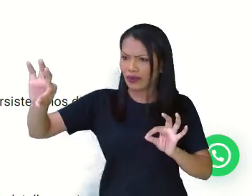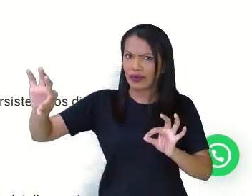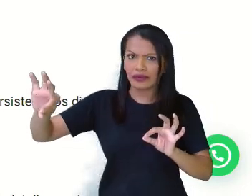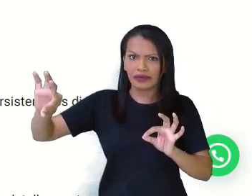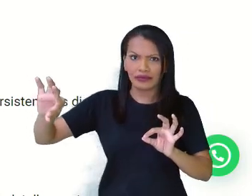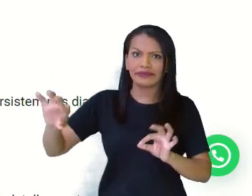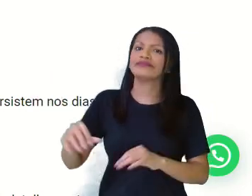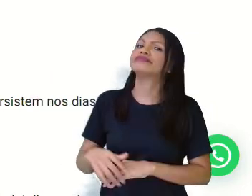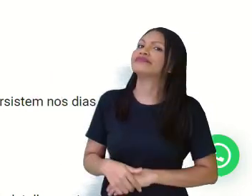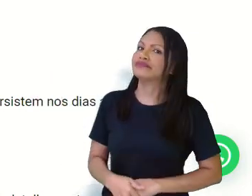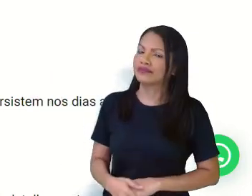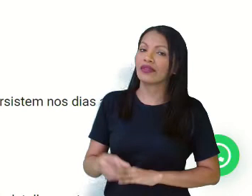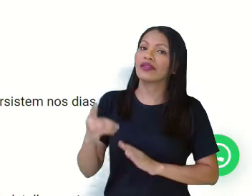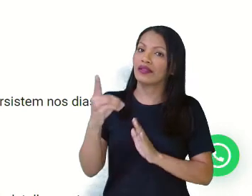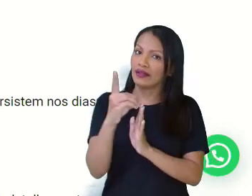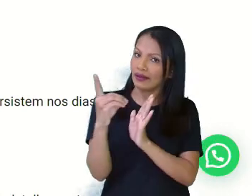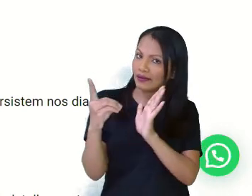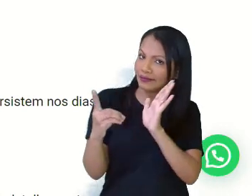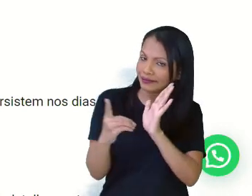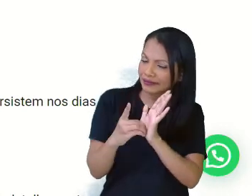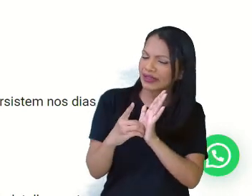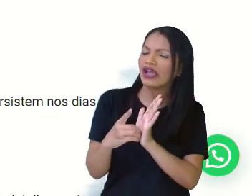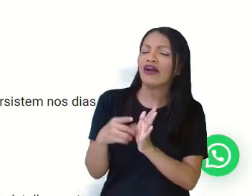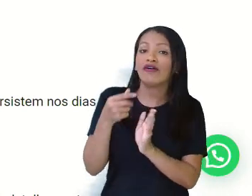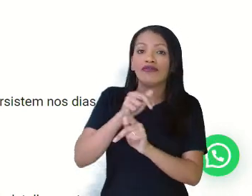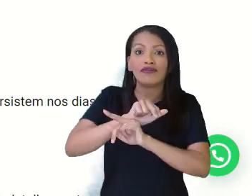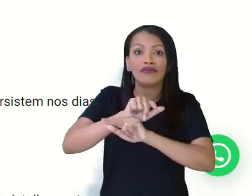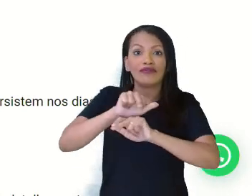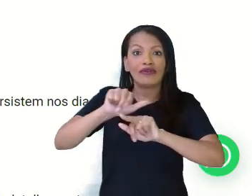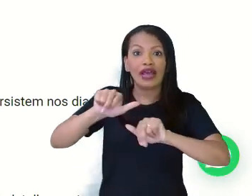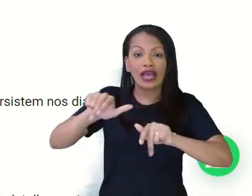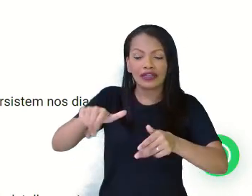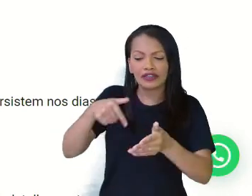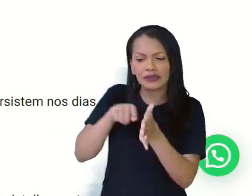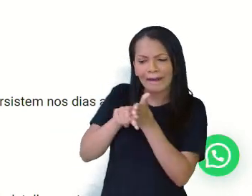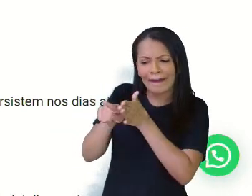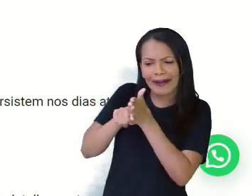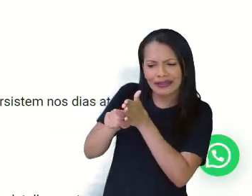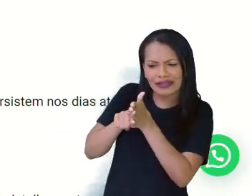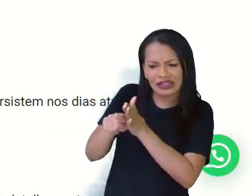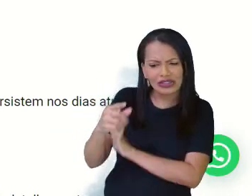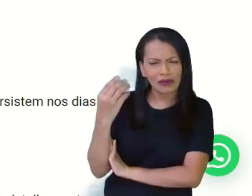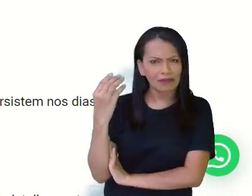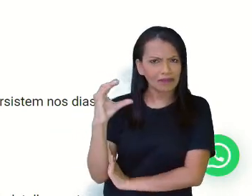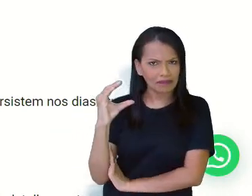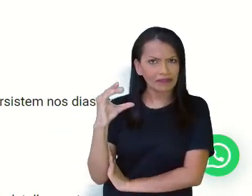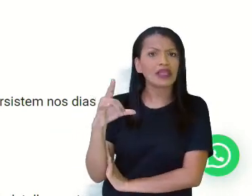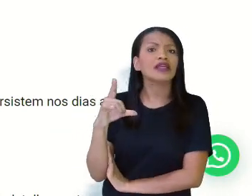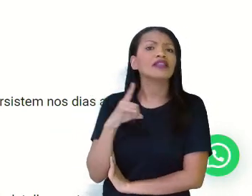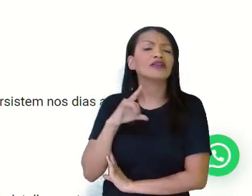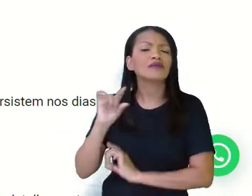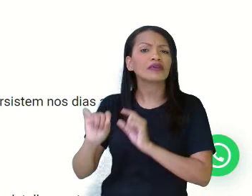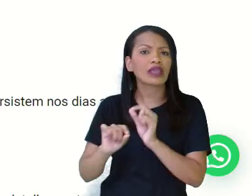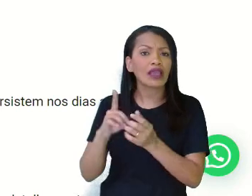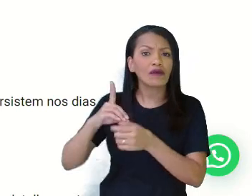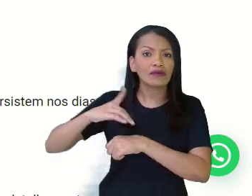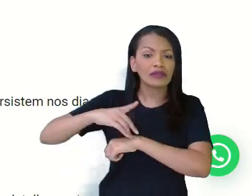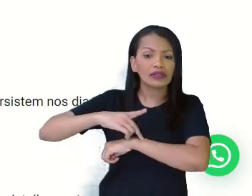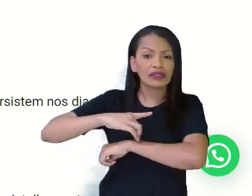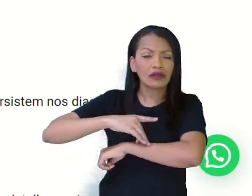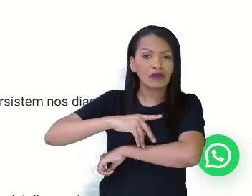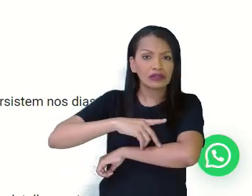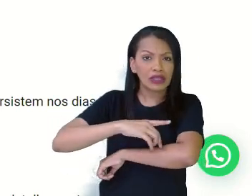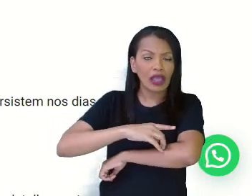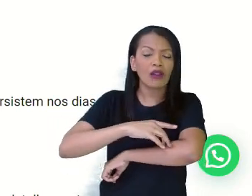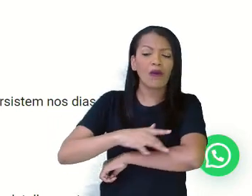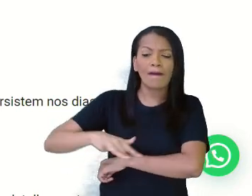duas décadas, né, diversos trabalhos científicos mostraram que alguns dinossauros possuíam penas. Eu falei caudas, mas é